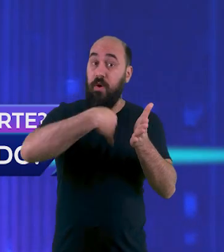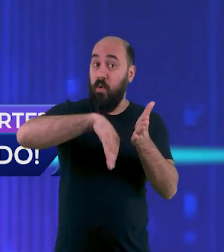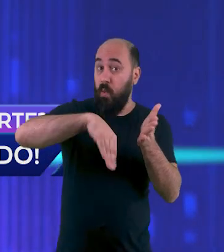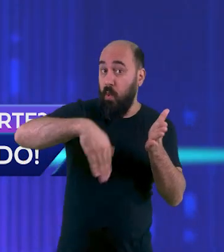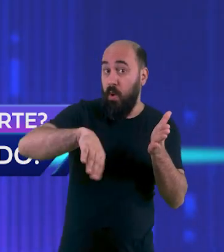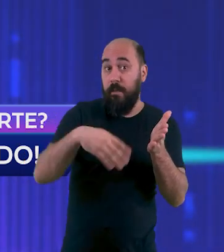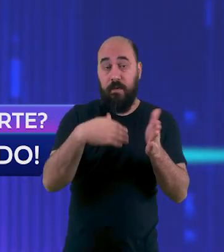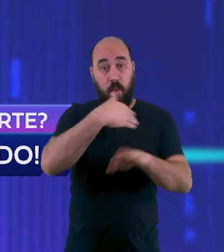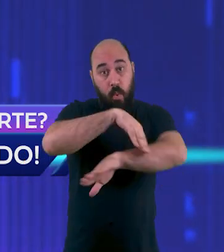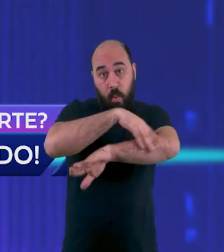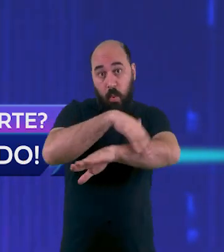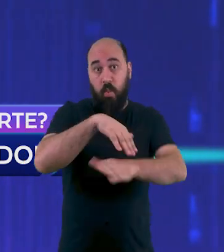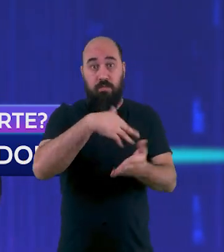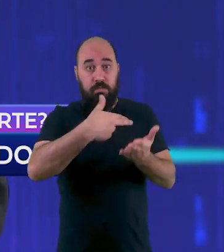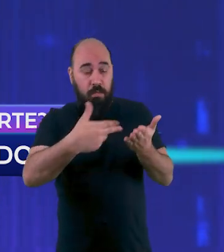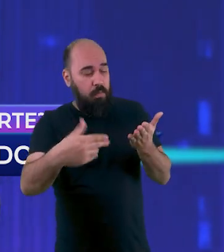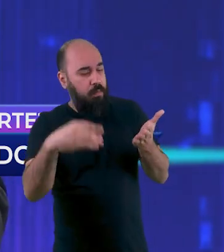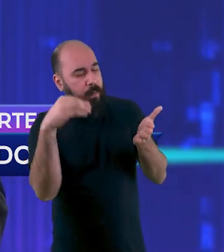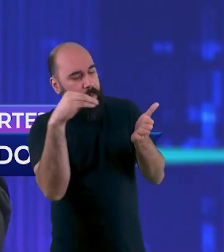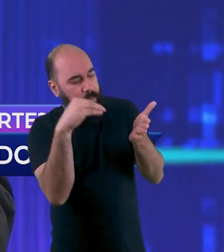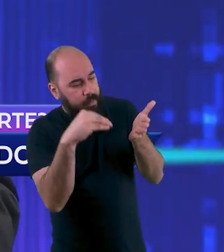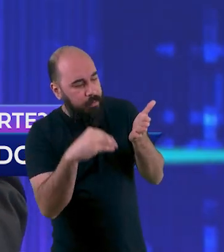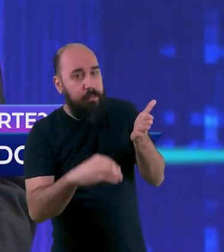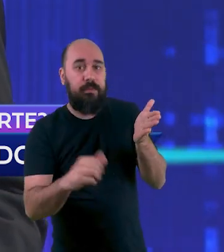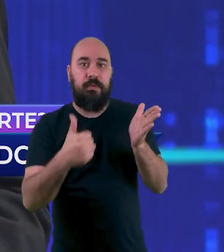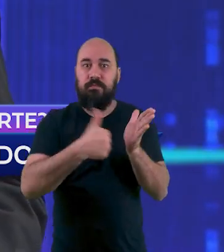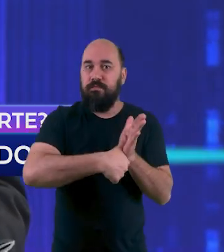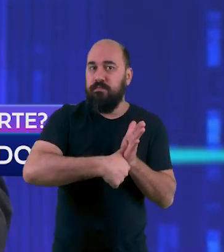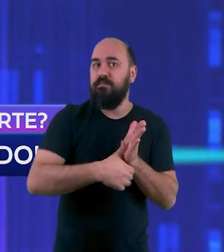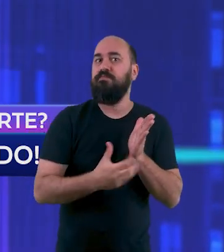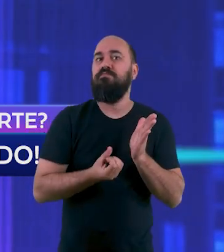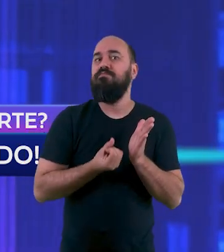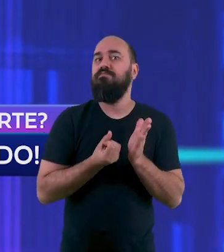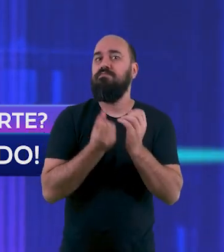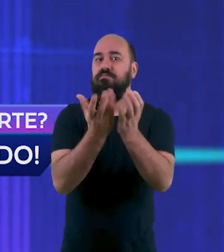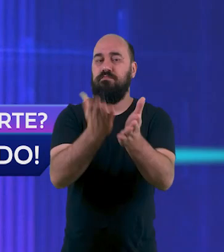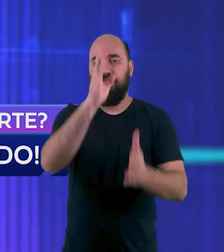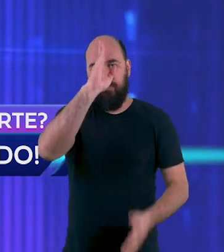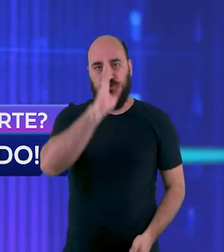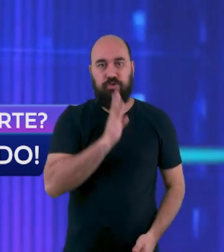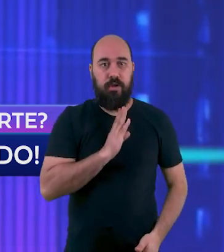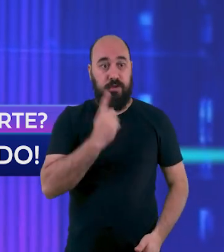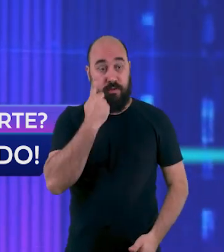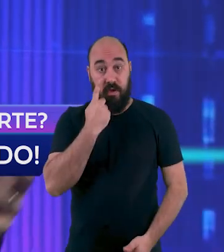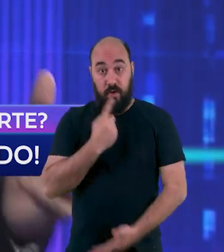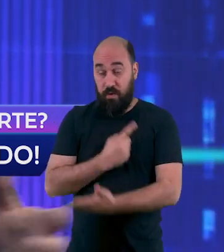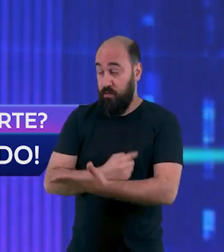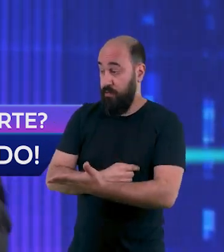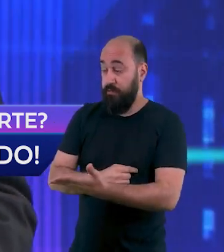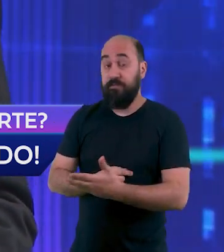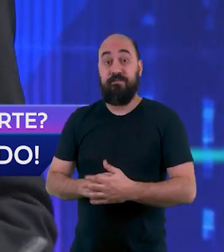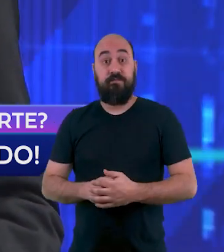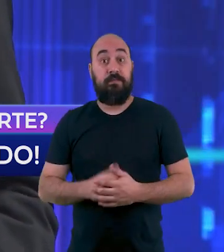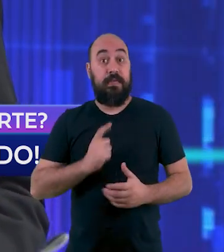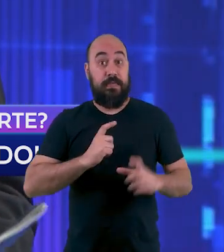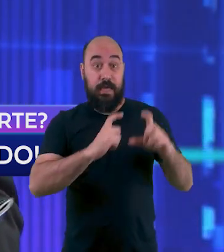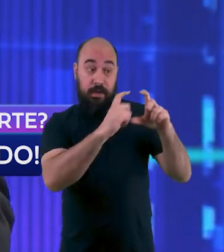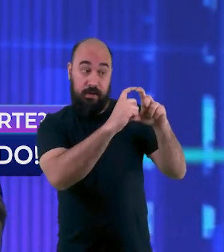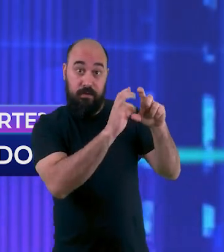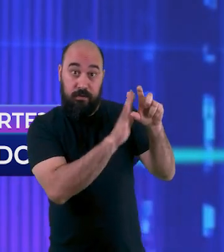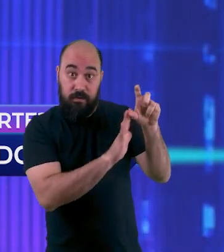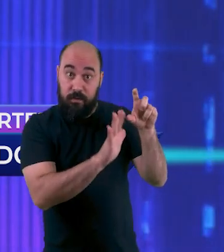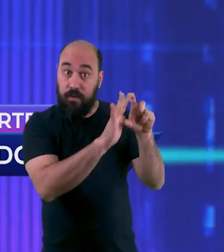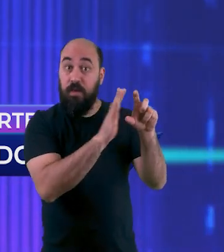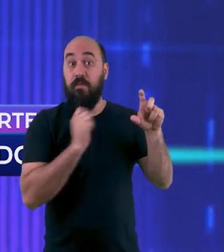você esta revista gratuitamente para a sua casa. Tem um QR Code aparecendo na tela agora da TV, você aponta o